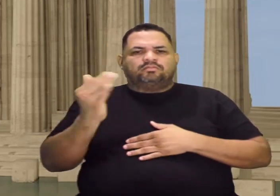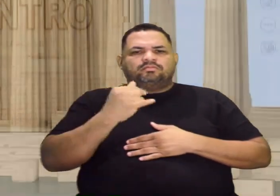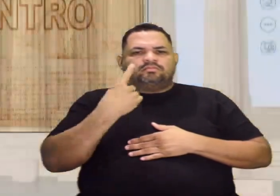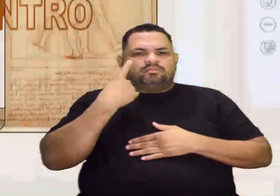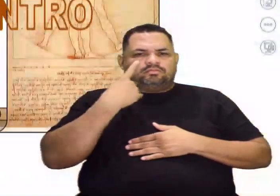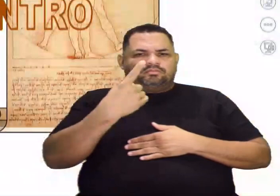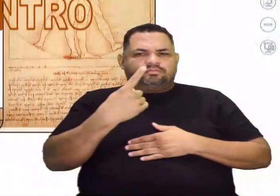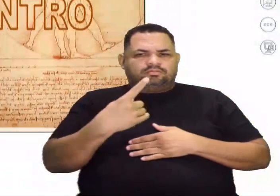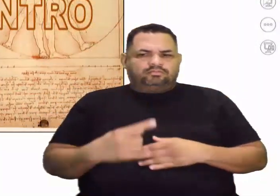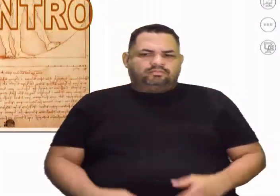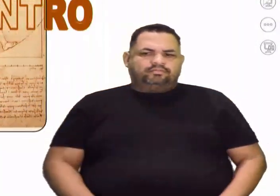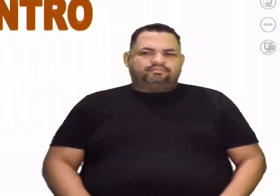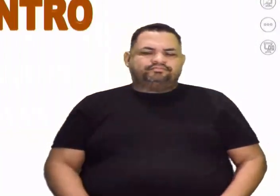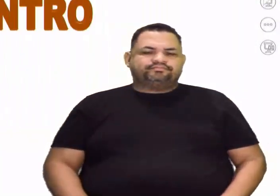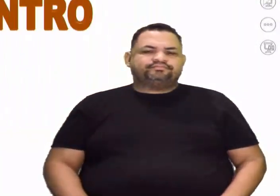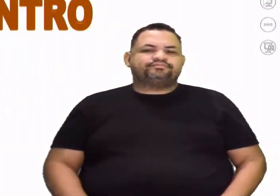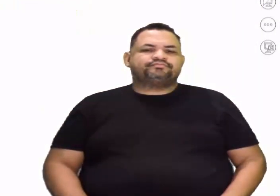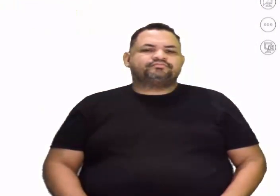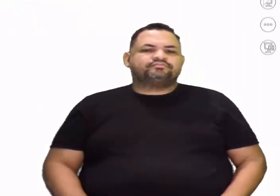aí.